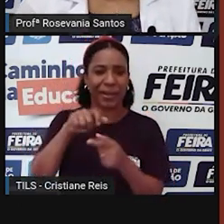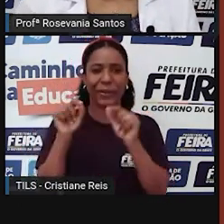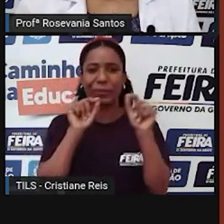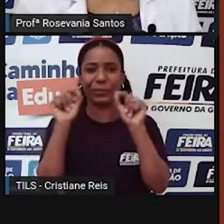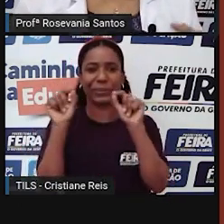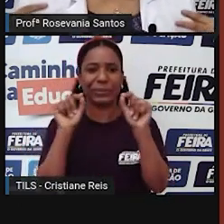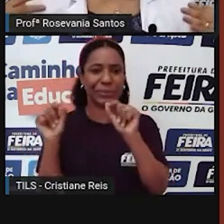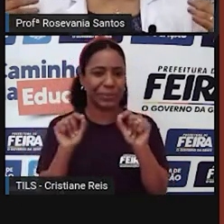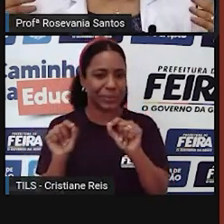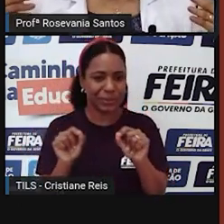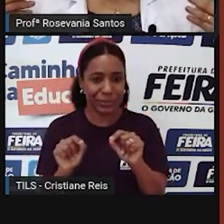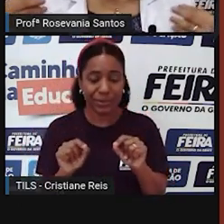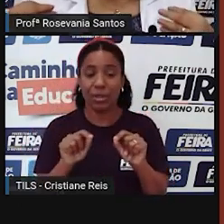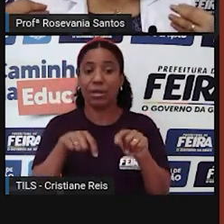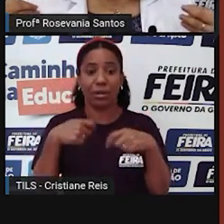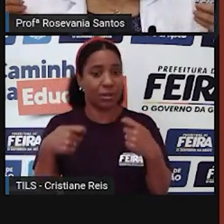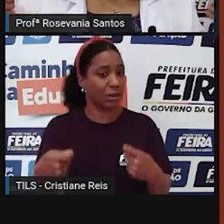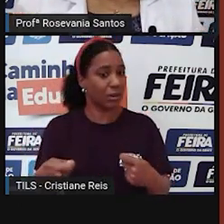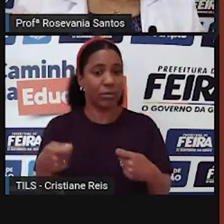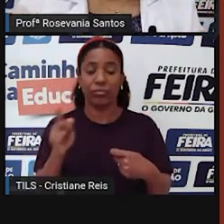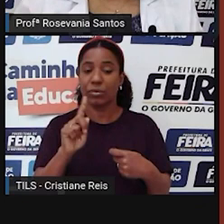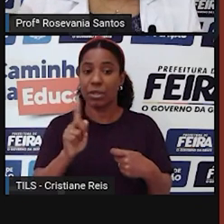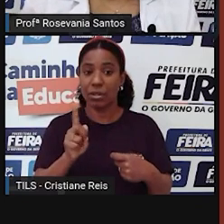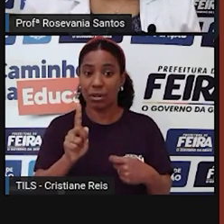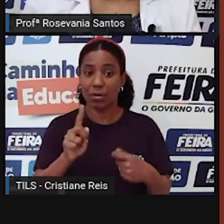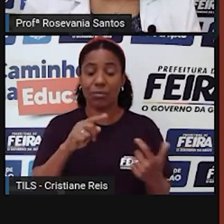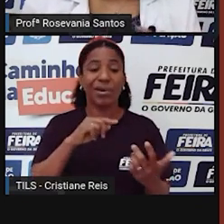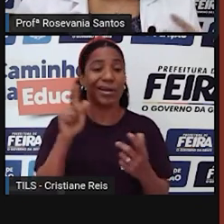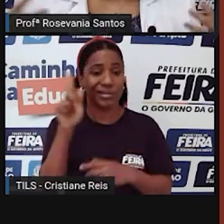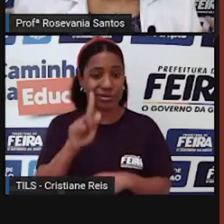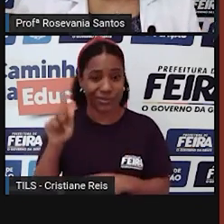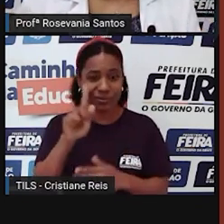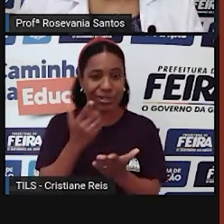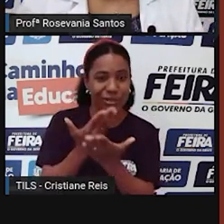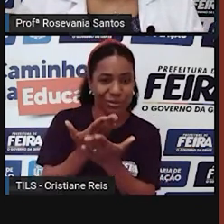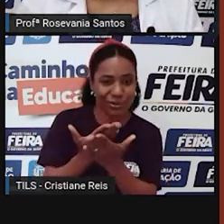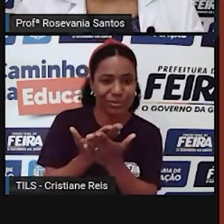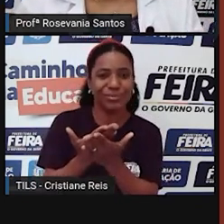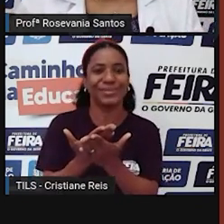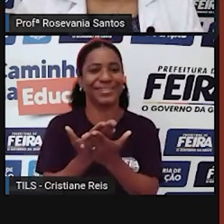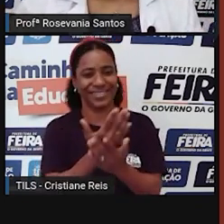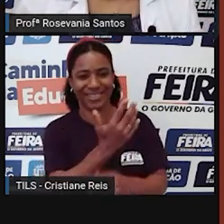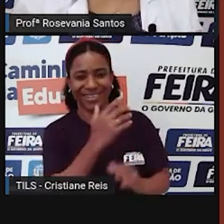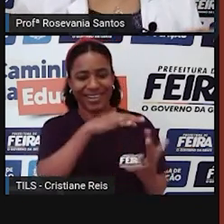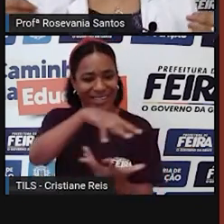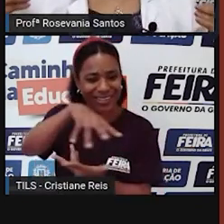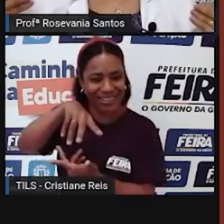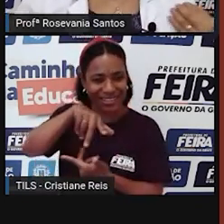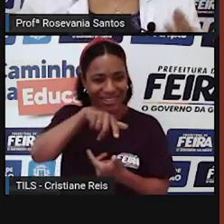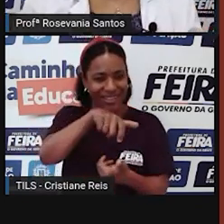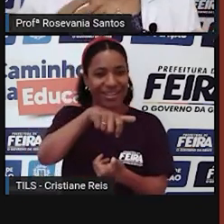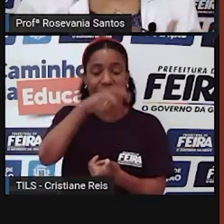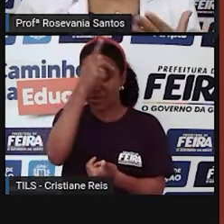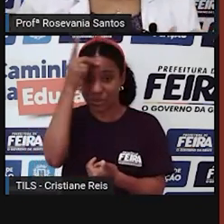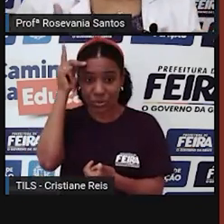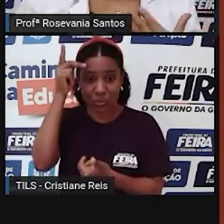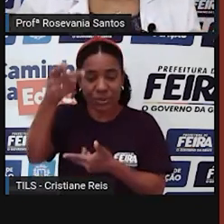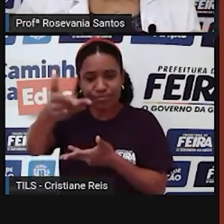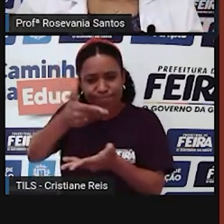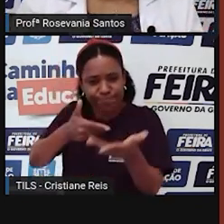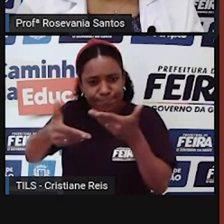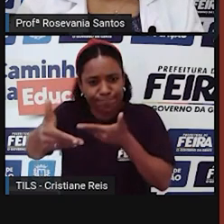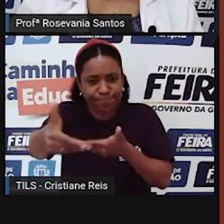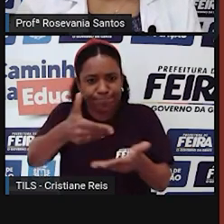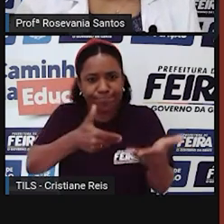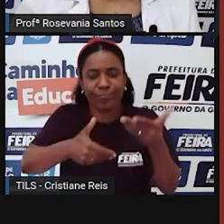lá no conceito, a geografia estuda essas relações do homem, né, com a natureza, no próprio processo